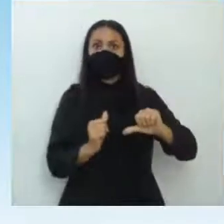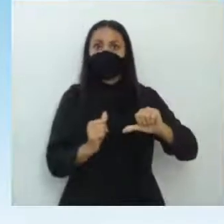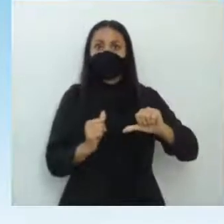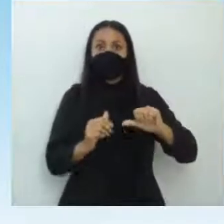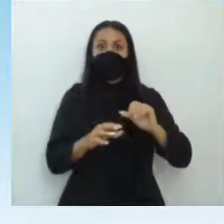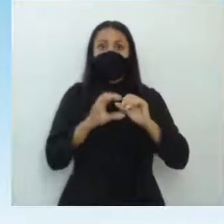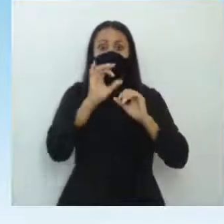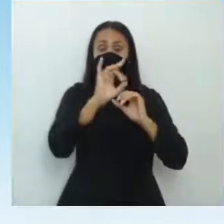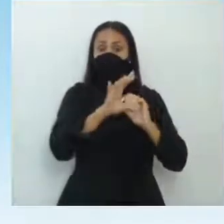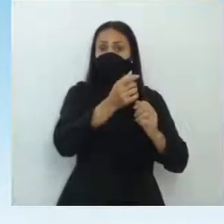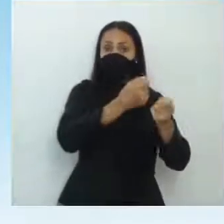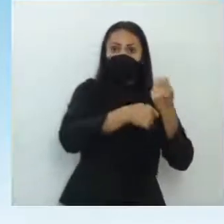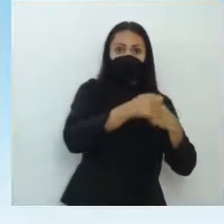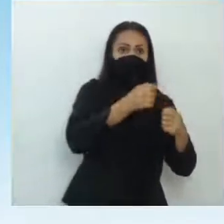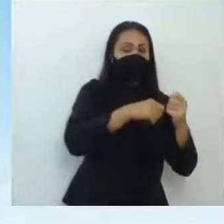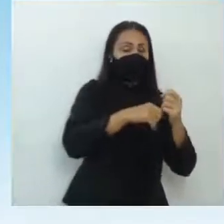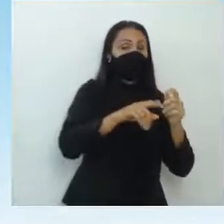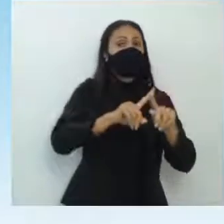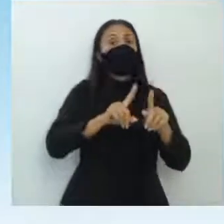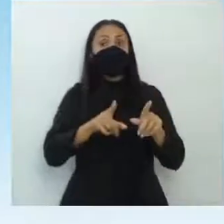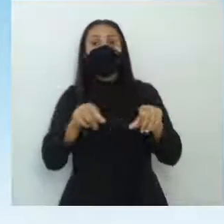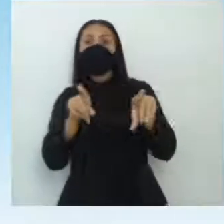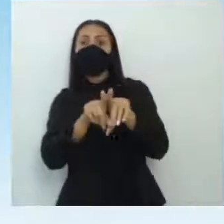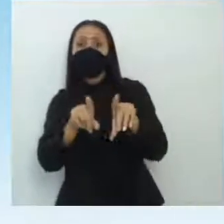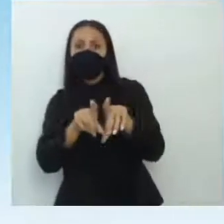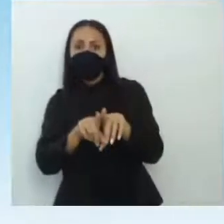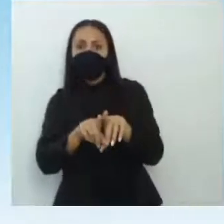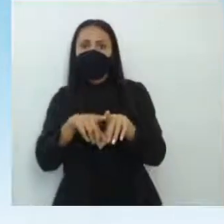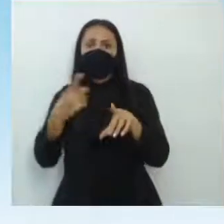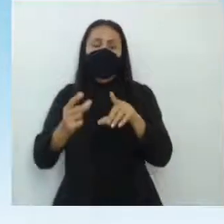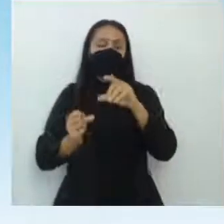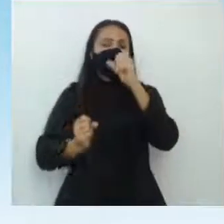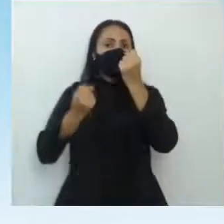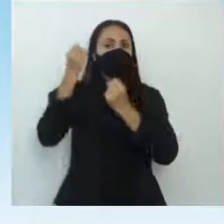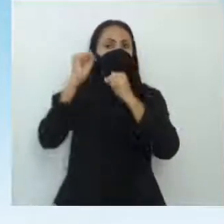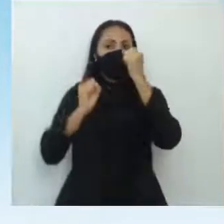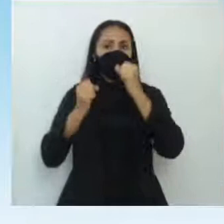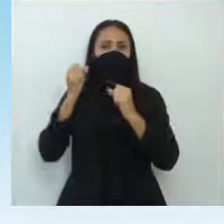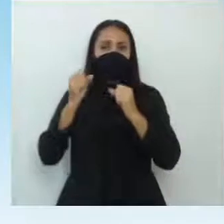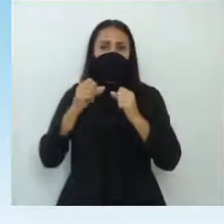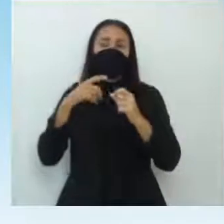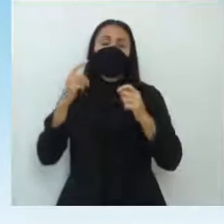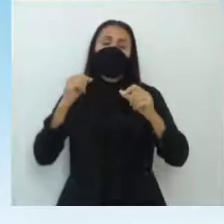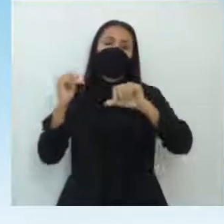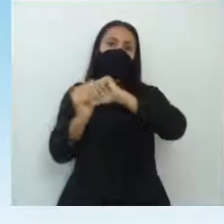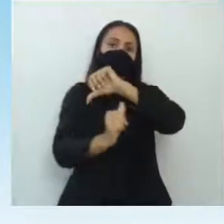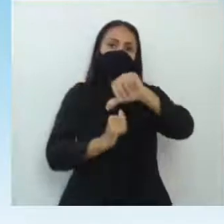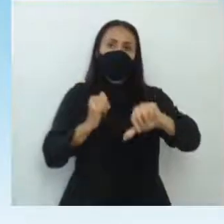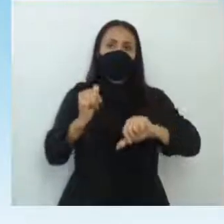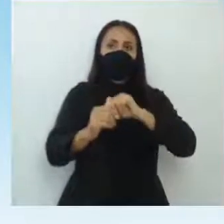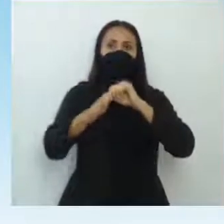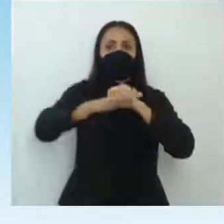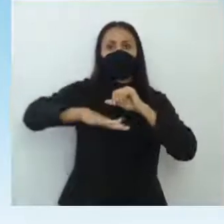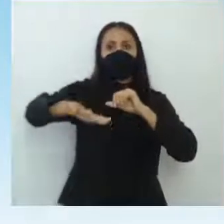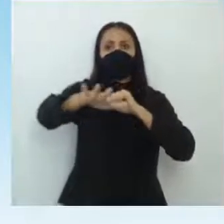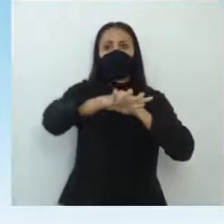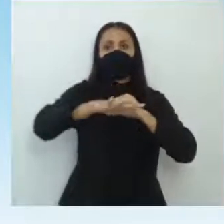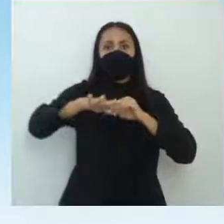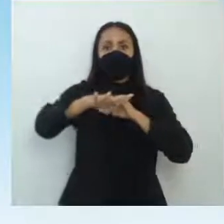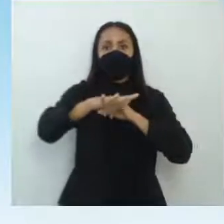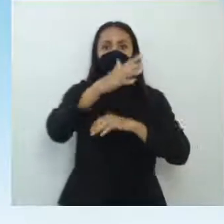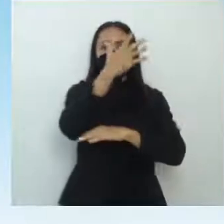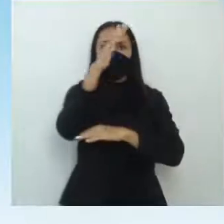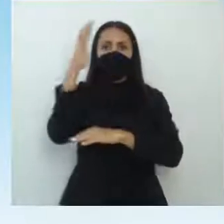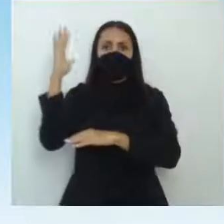só economicamente, mas também o modo produtivo, provocando mudanças no cenário ambiental.